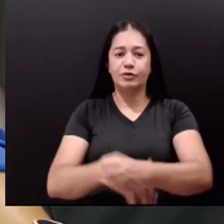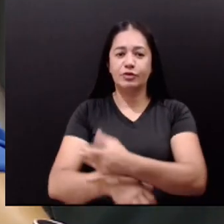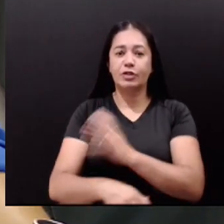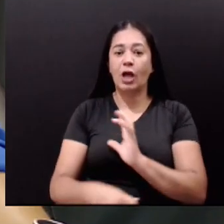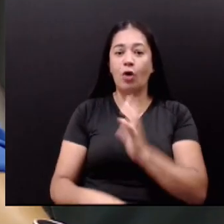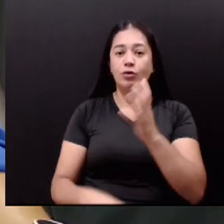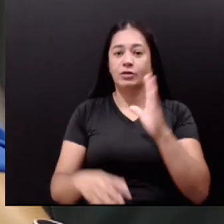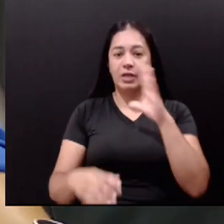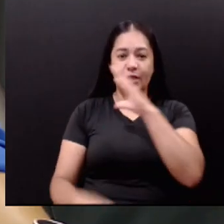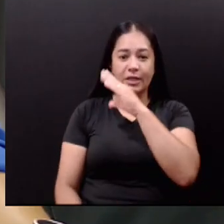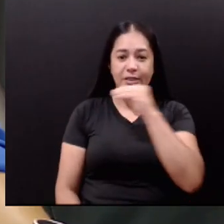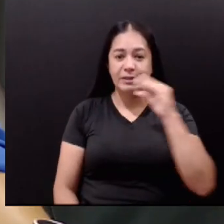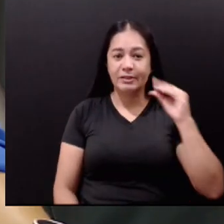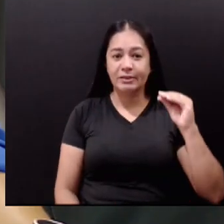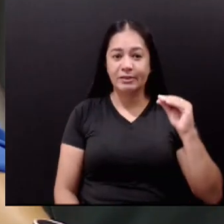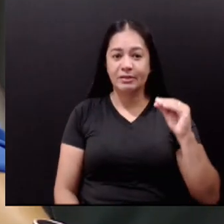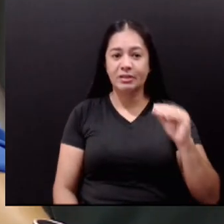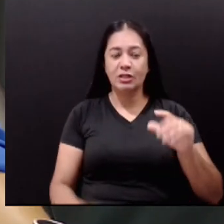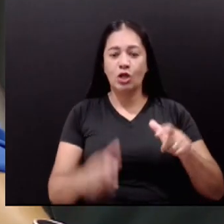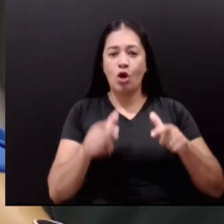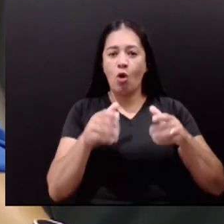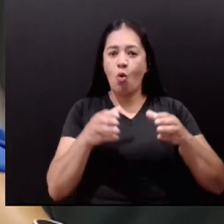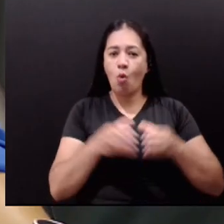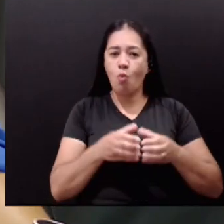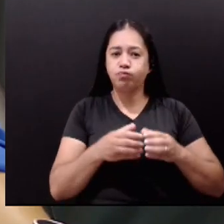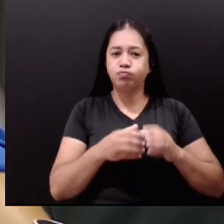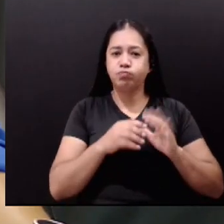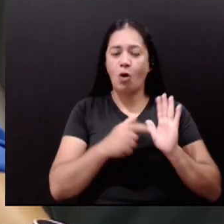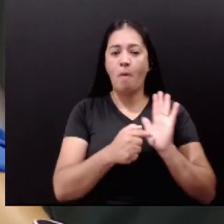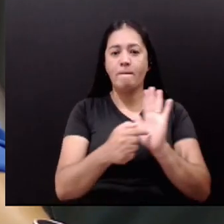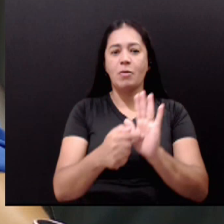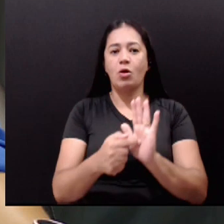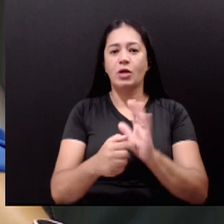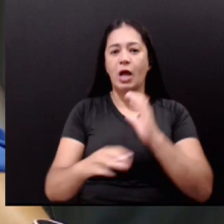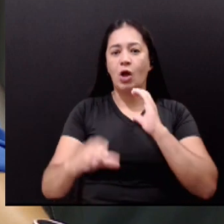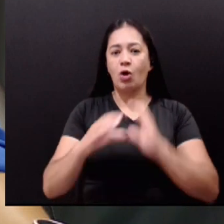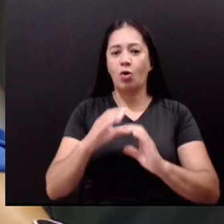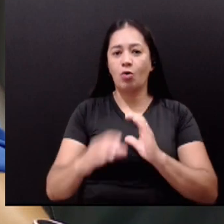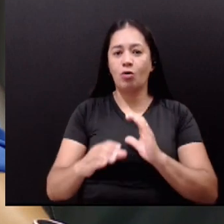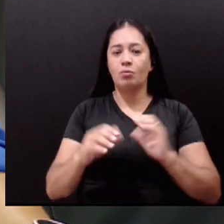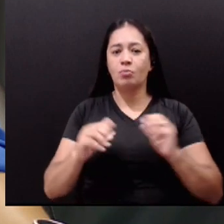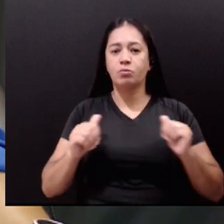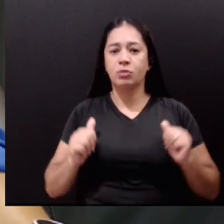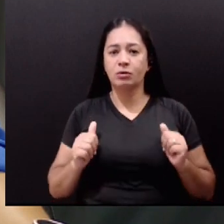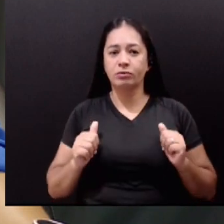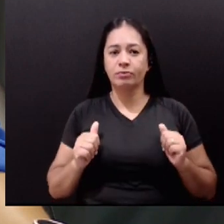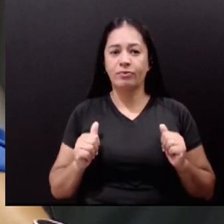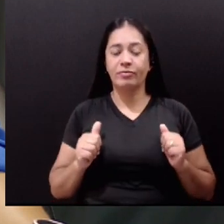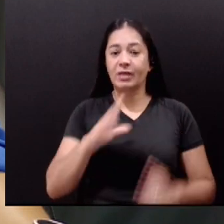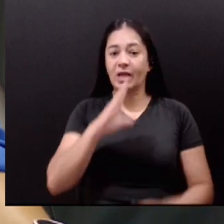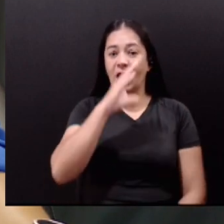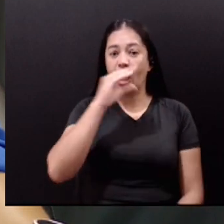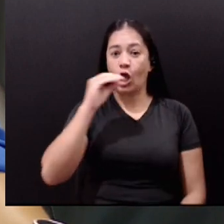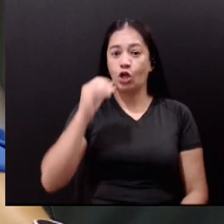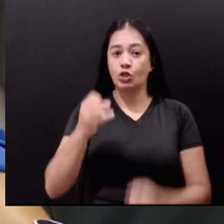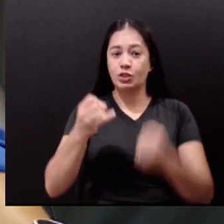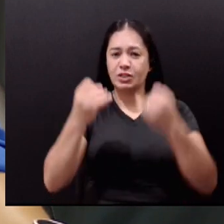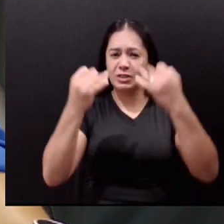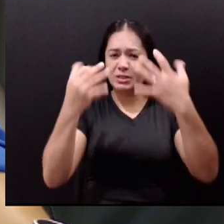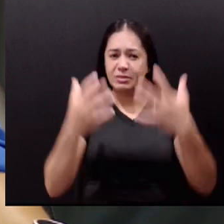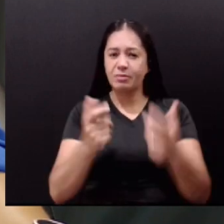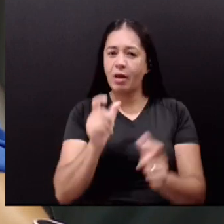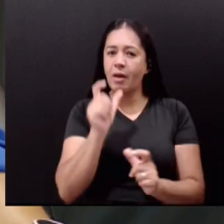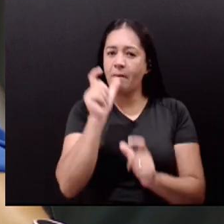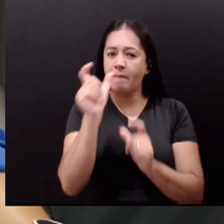escancara a importância da comunicação não verbal no cotidiano familiar. A adolescência cita palavras de uma linguagem virtual que muitos